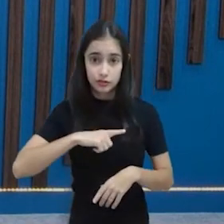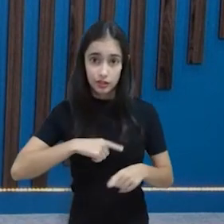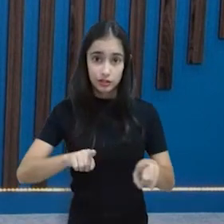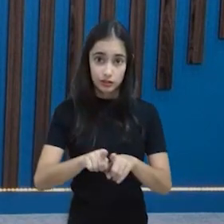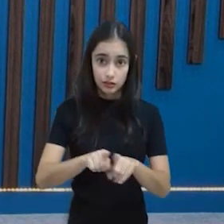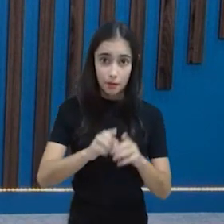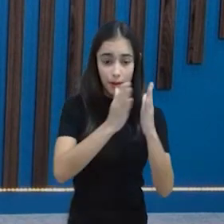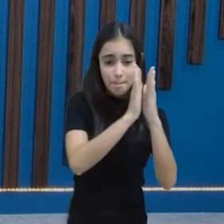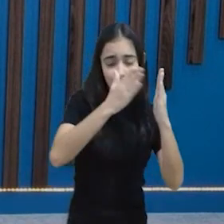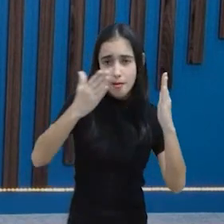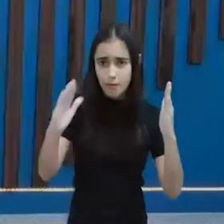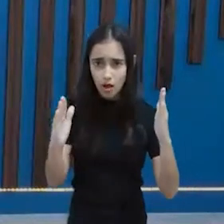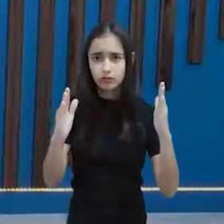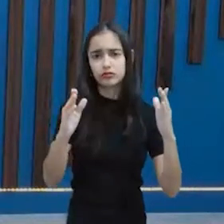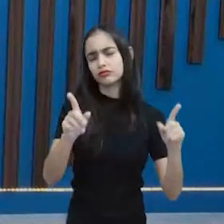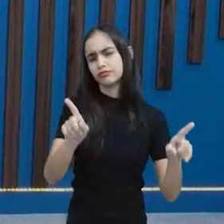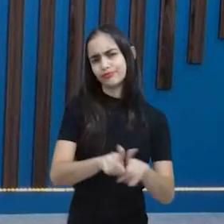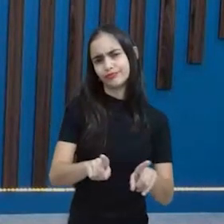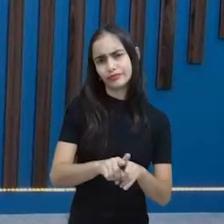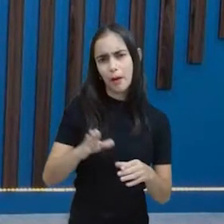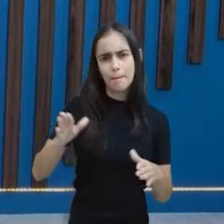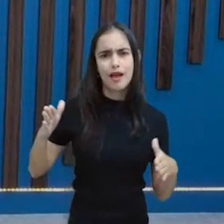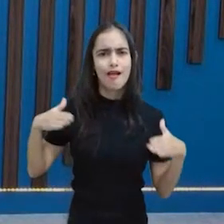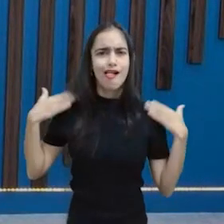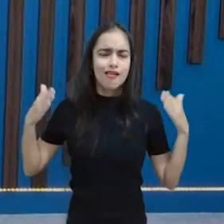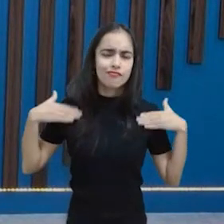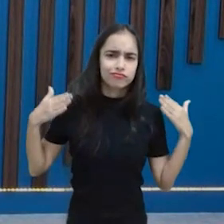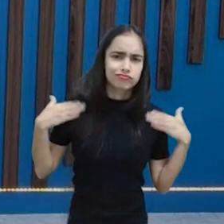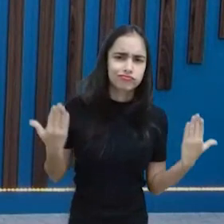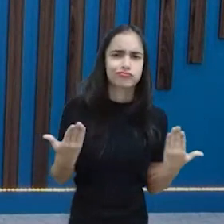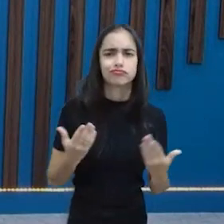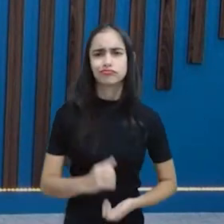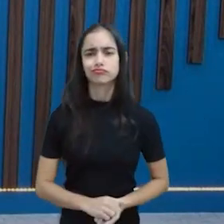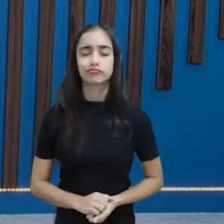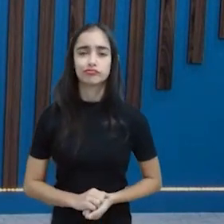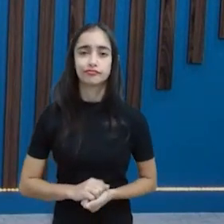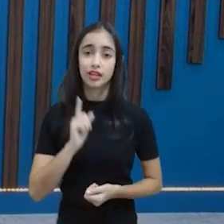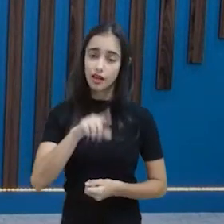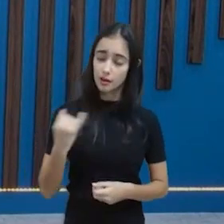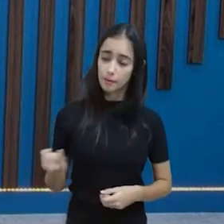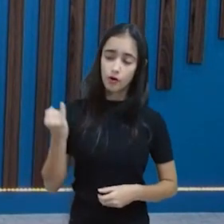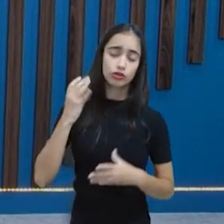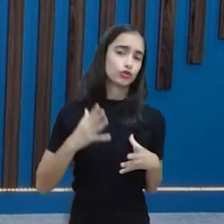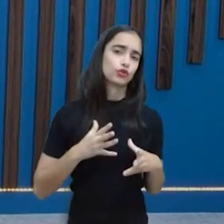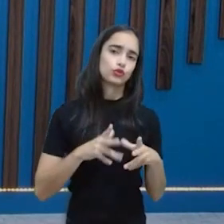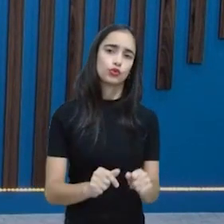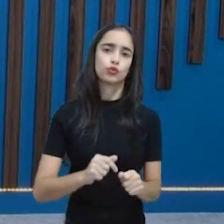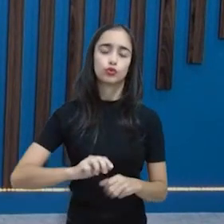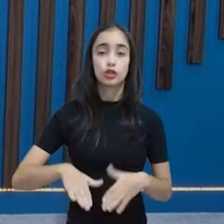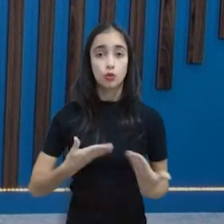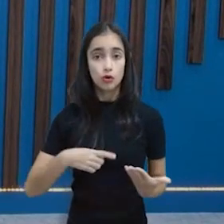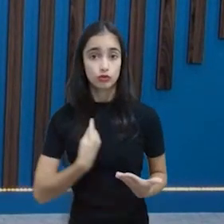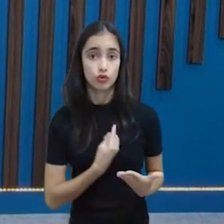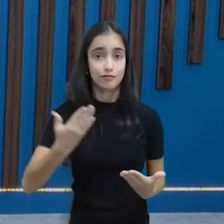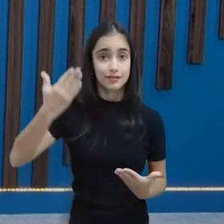também é direito, né, é direito nosso. Então, tudo isso é importante e quando a gente dá voz, dá lugar para que